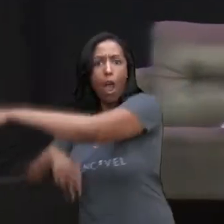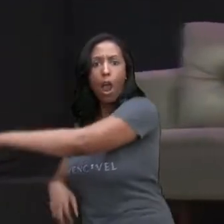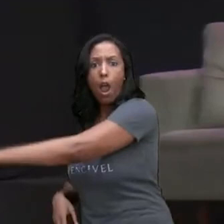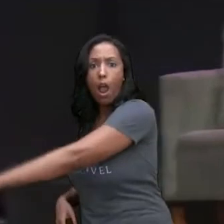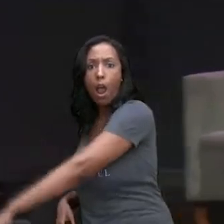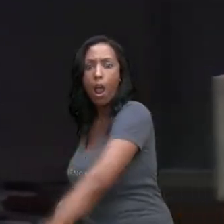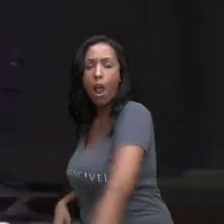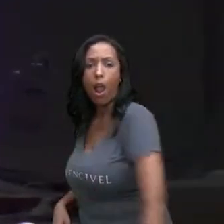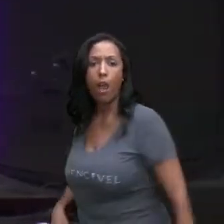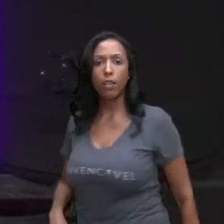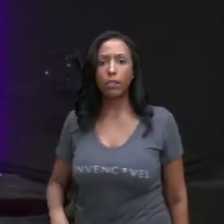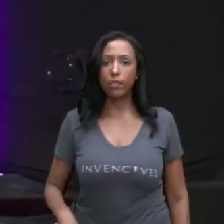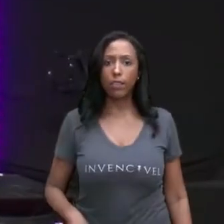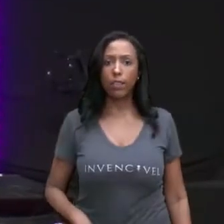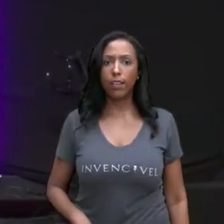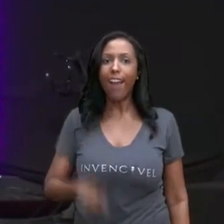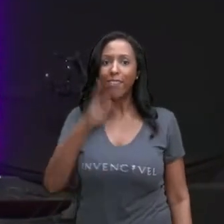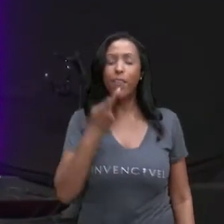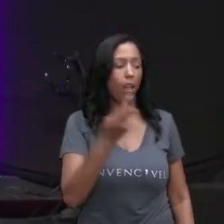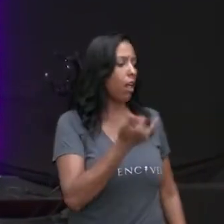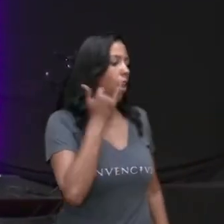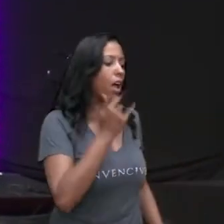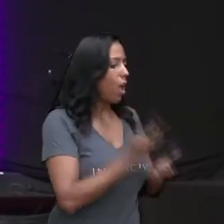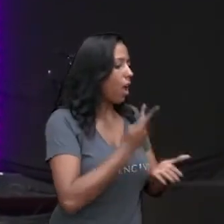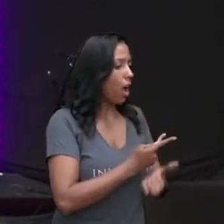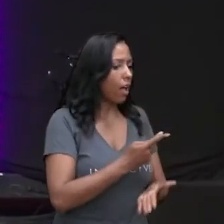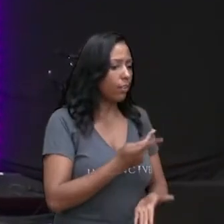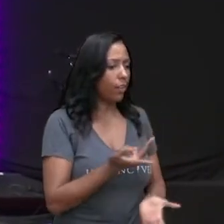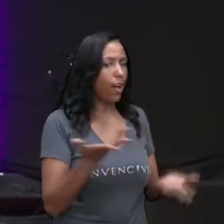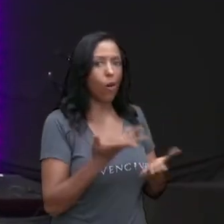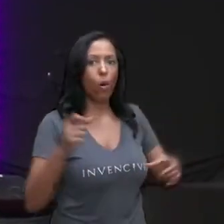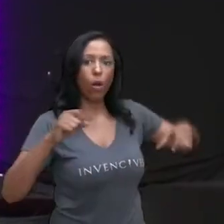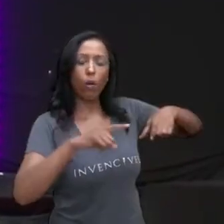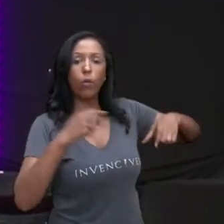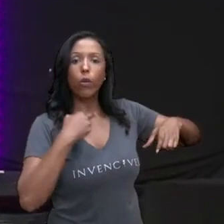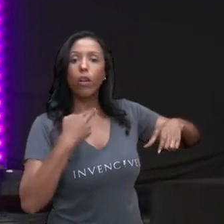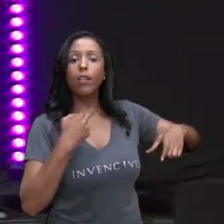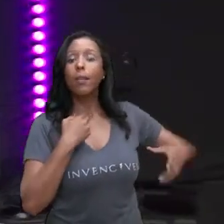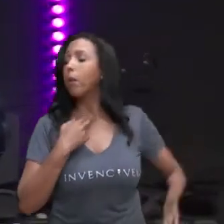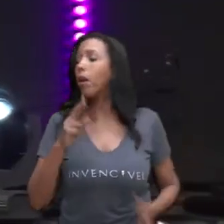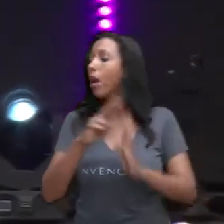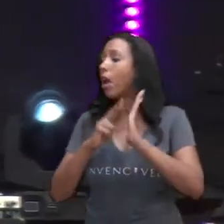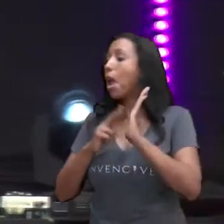Aí você fala, é pênalti. Não, não tem regra. Já imaginou esporte sem regra? Eles iam se matar.